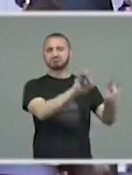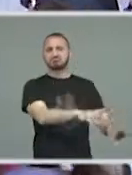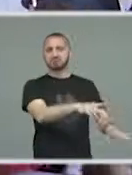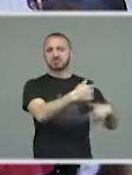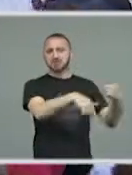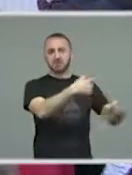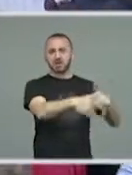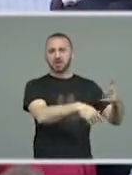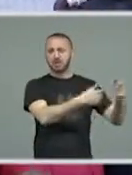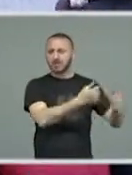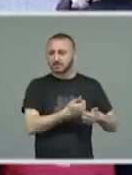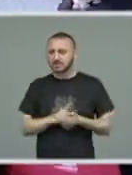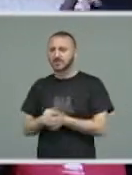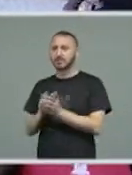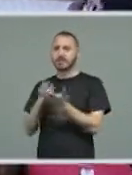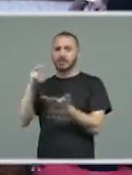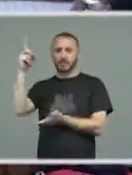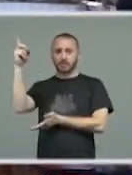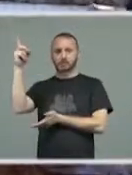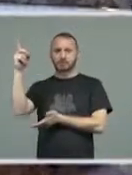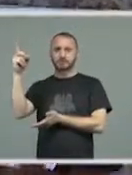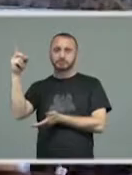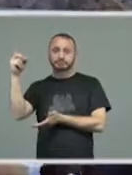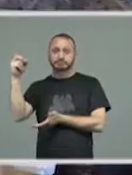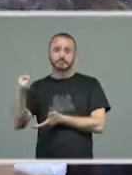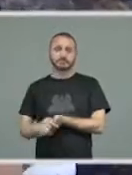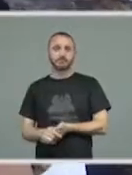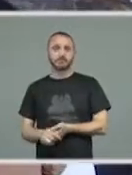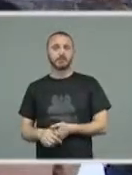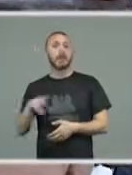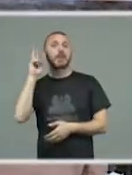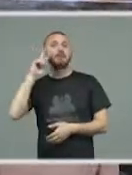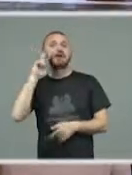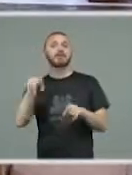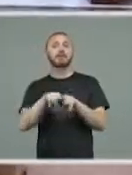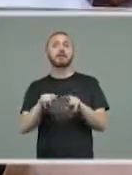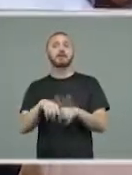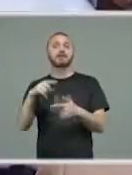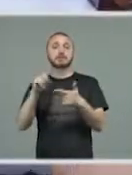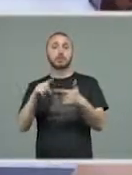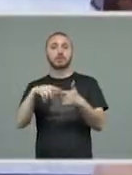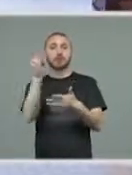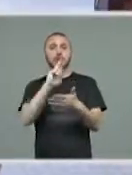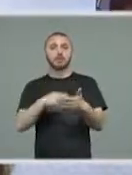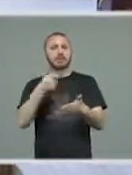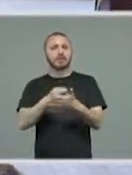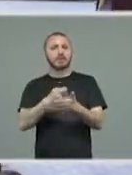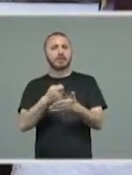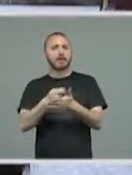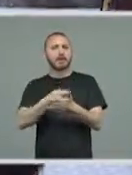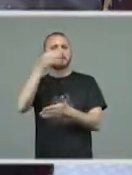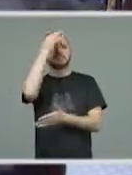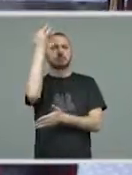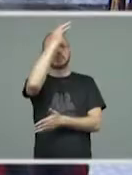tempo com os nossos arados e com as nossas redes vazias. Lembrarmos na segunda leitura a batalha espiritual que